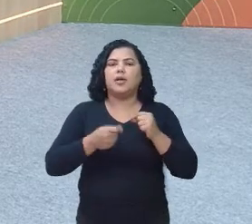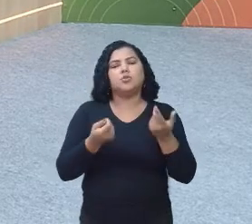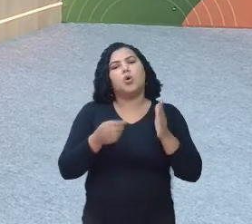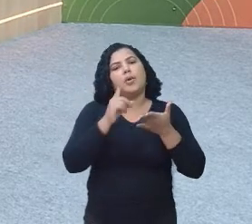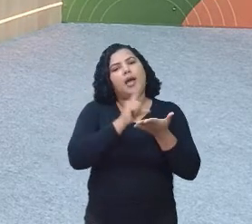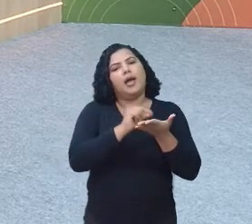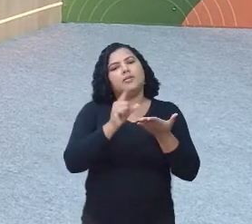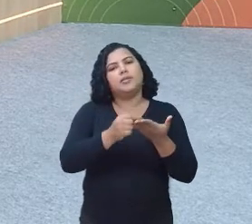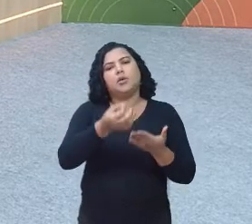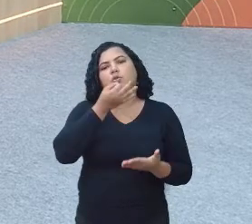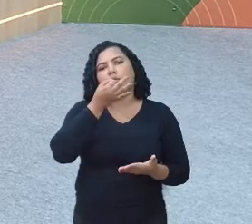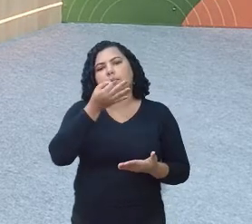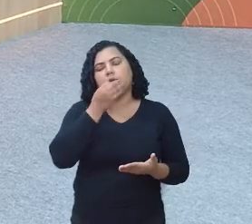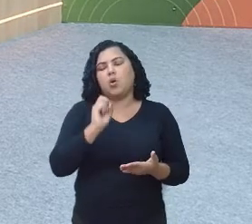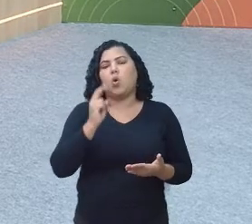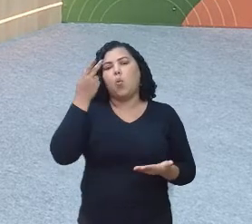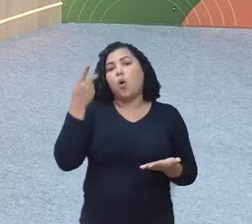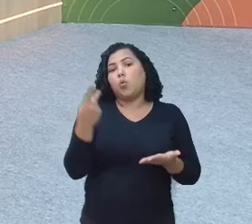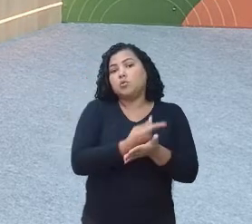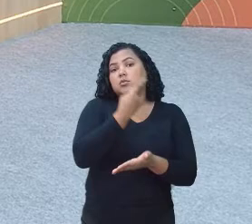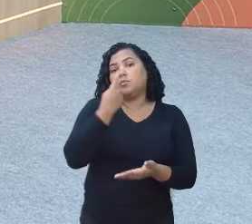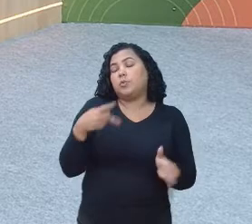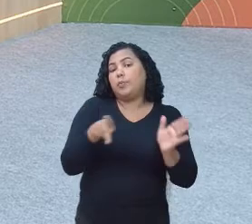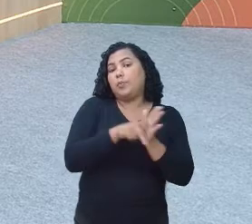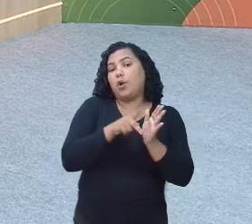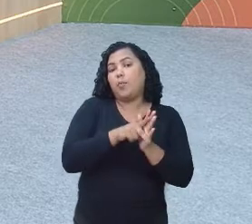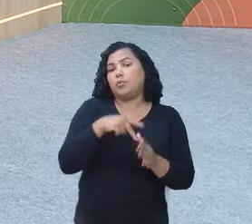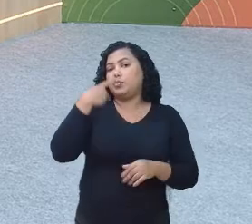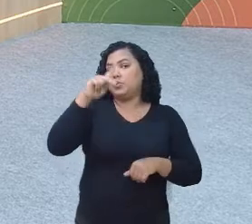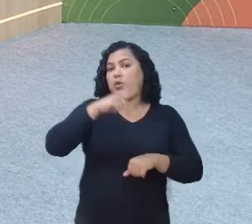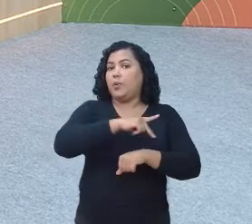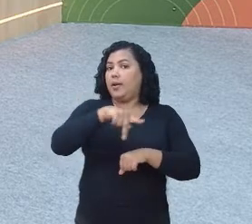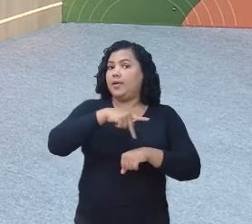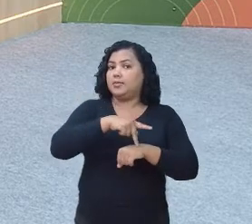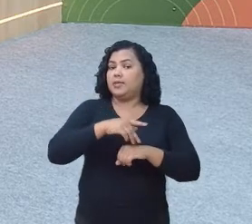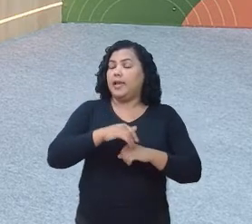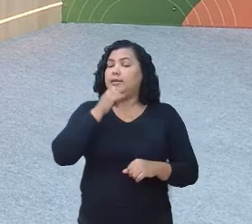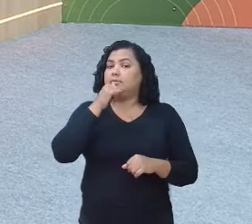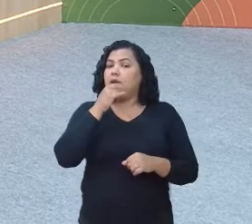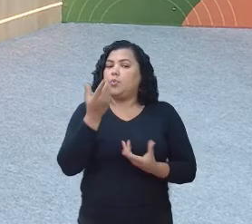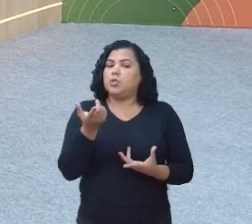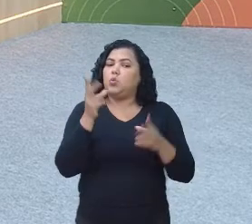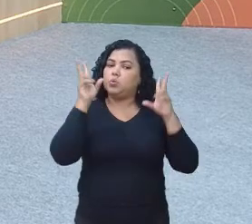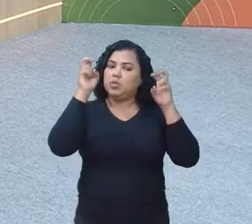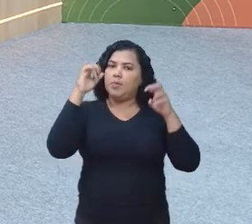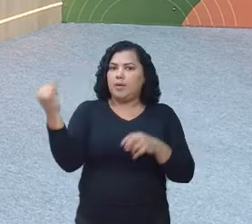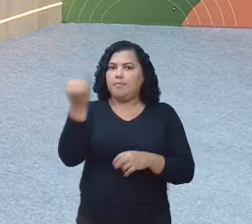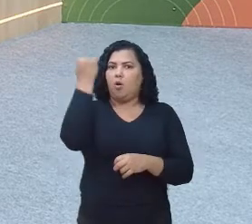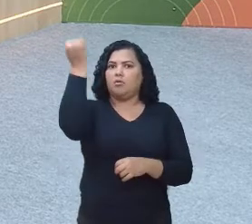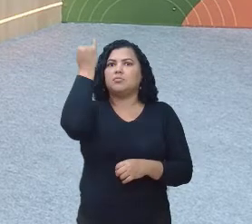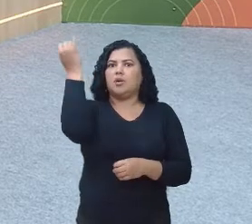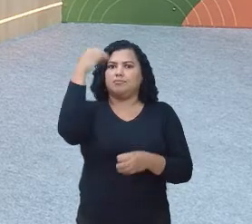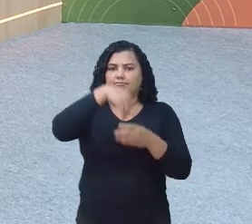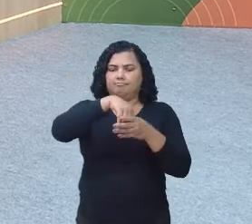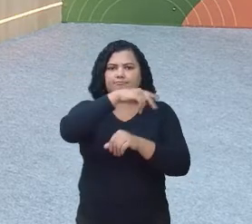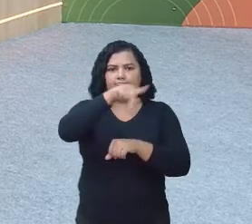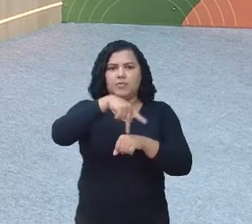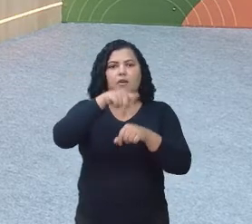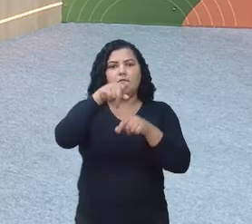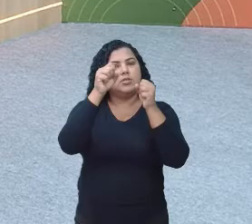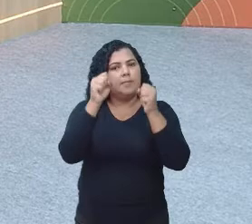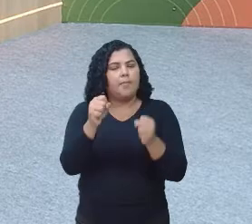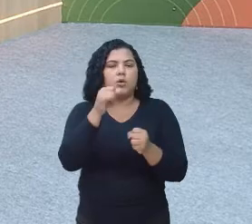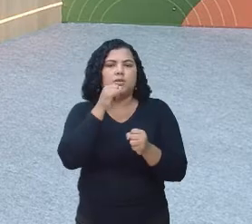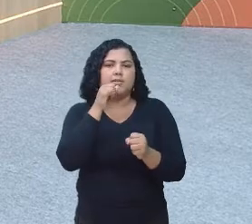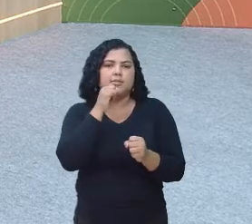ou um acontecimento do seu país, que você está vendo ali que tem grande repercussão, e você pode contribuir com